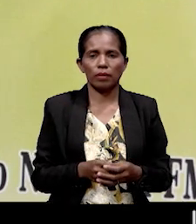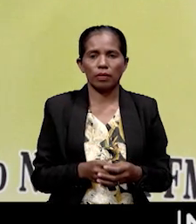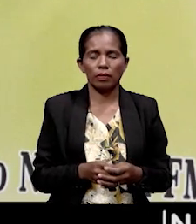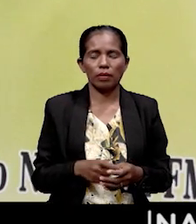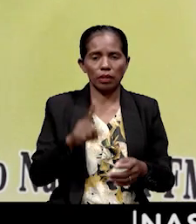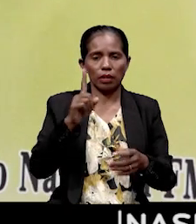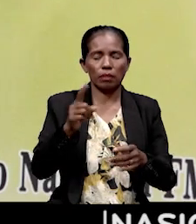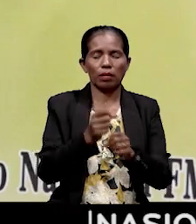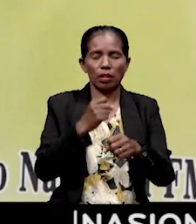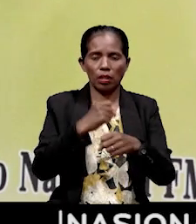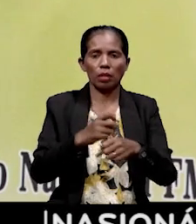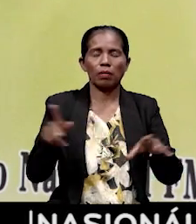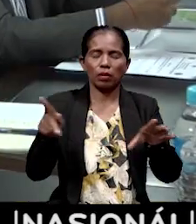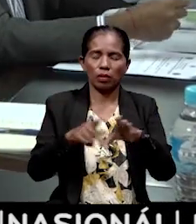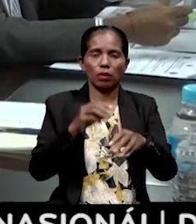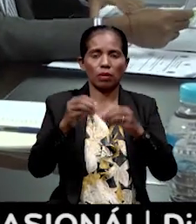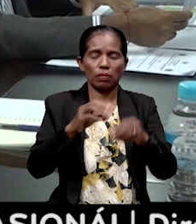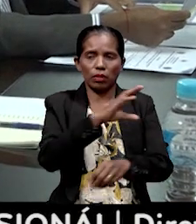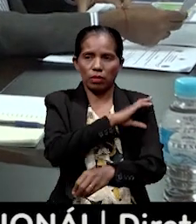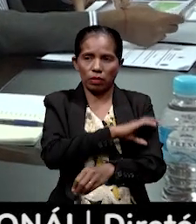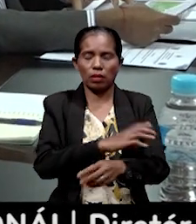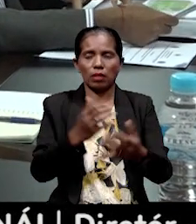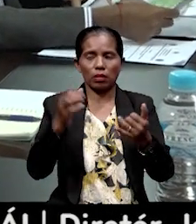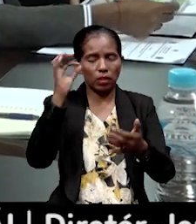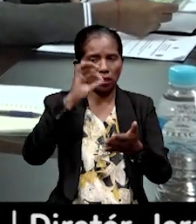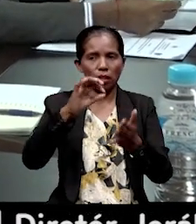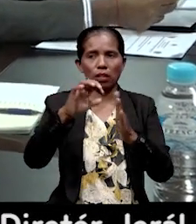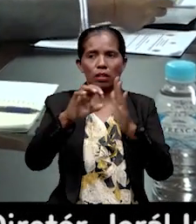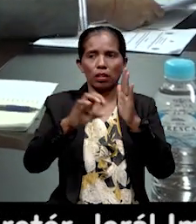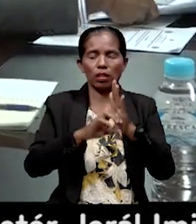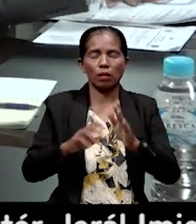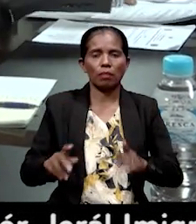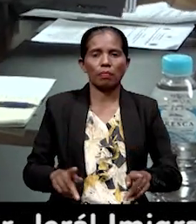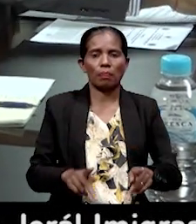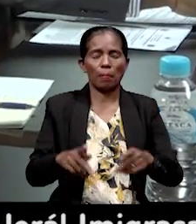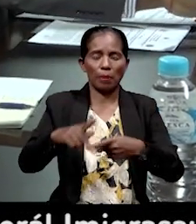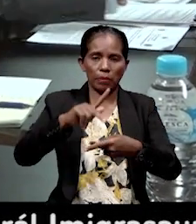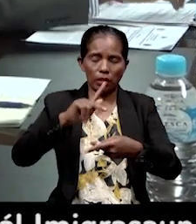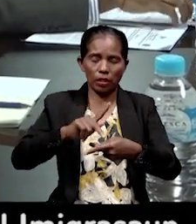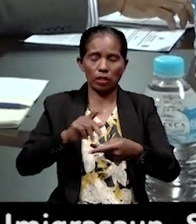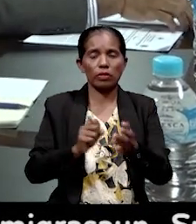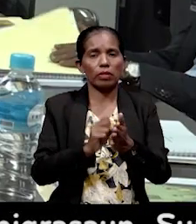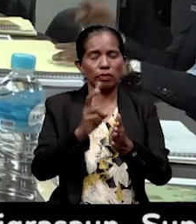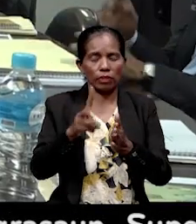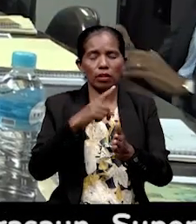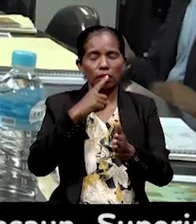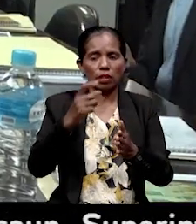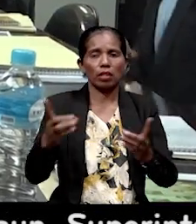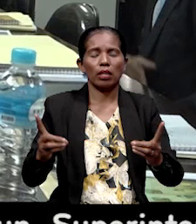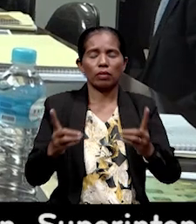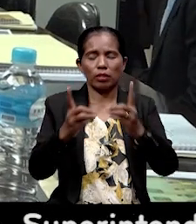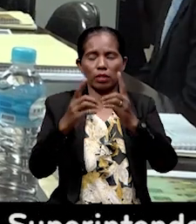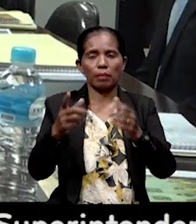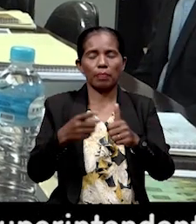ida né de halo parte de segurança nacional. No Nemo, secretário de Estado de Proteção Civil, Joaquim dos Santos, relata e a audiência da Huluk